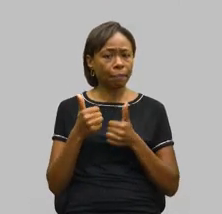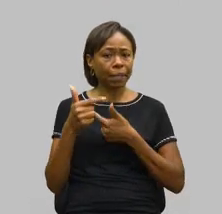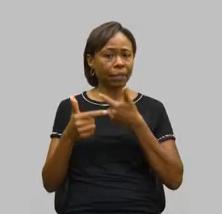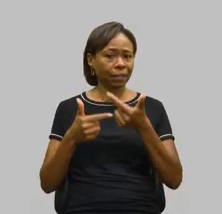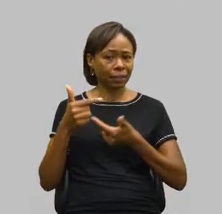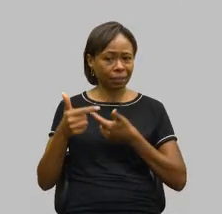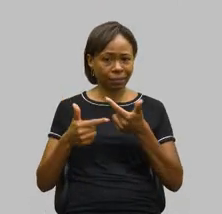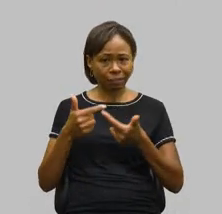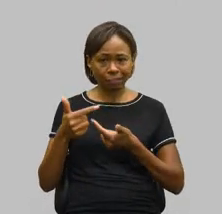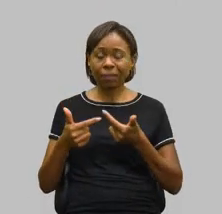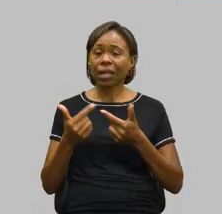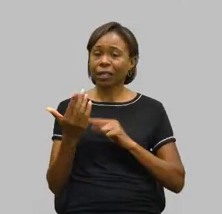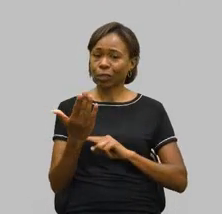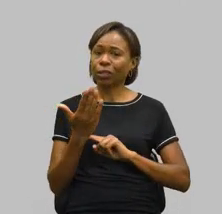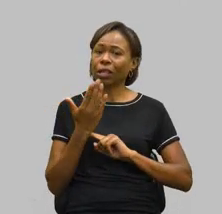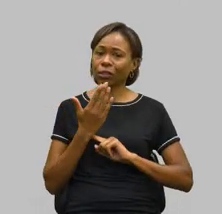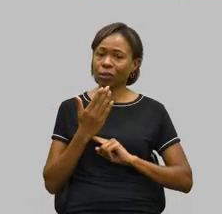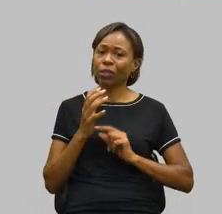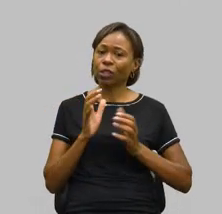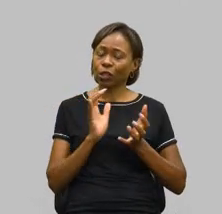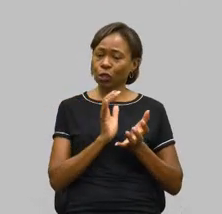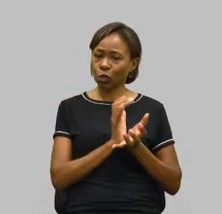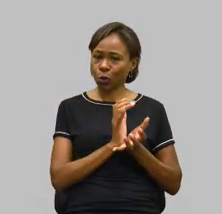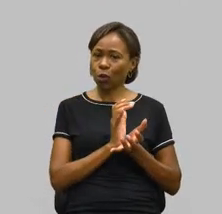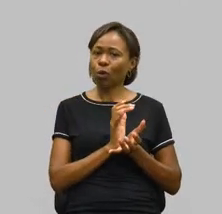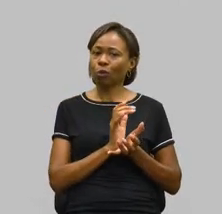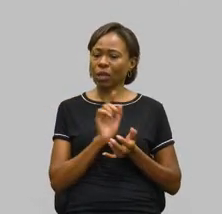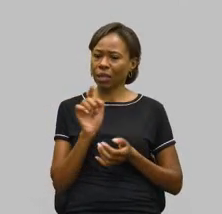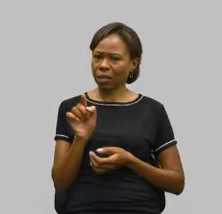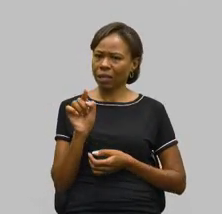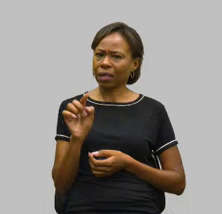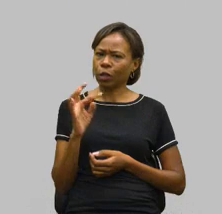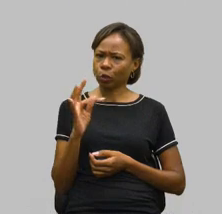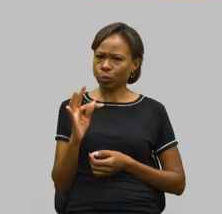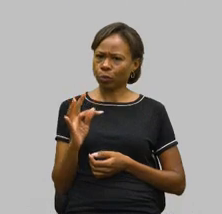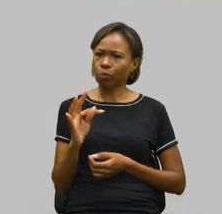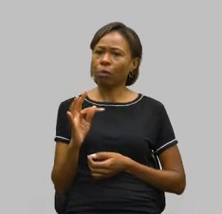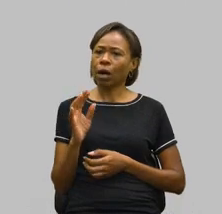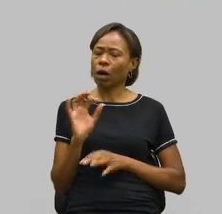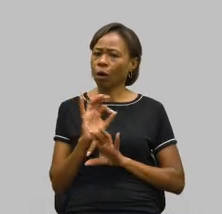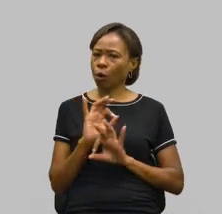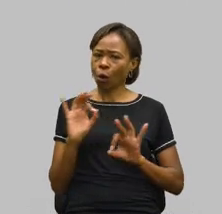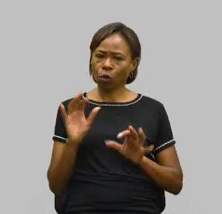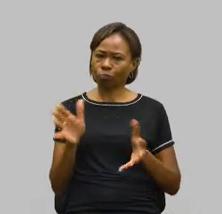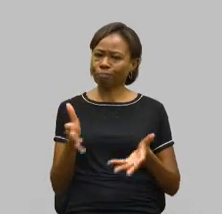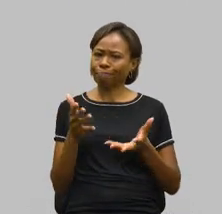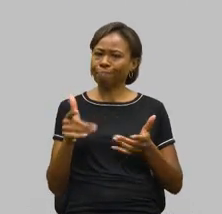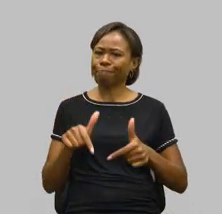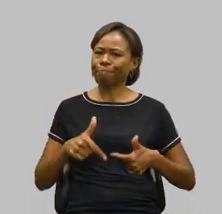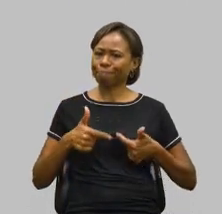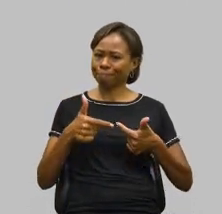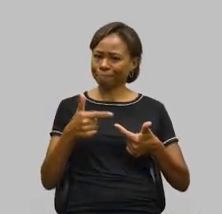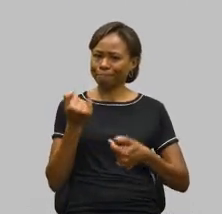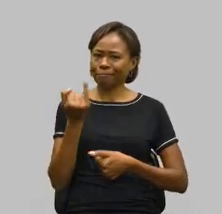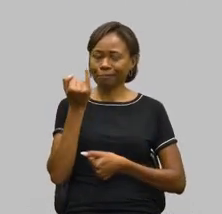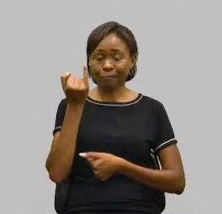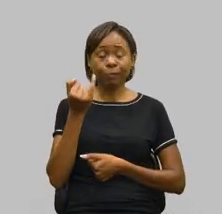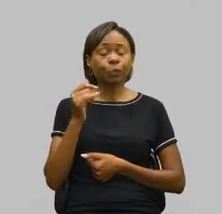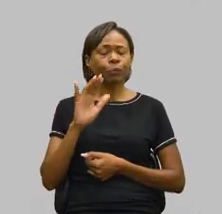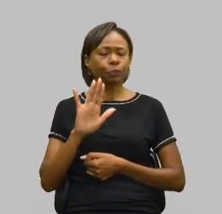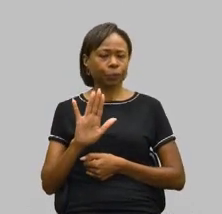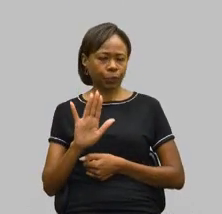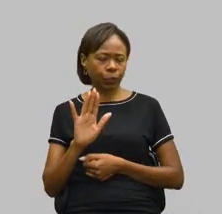gente atender bem a nossa base lá na ponta né O Tomás é um cara que realmente promove essa ação importante eu queria deixar agora três